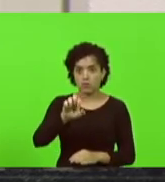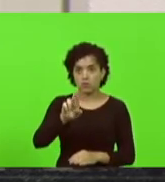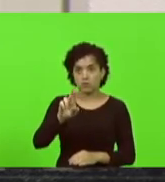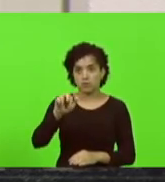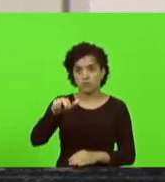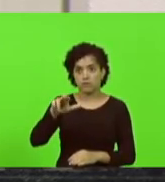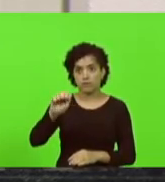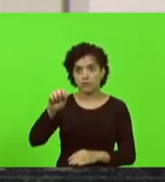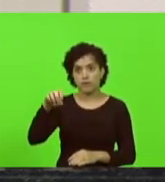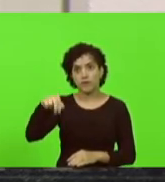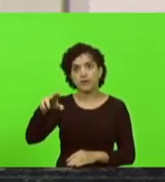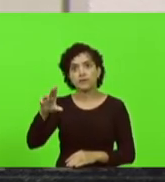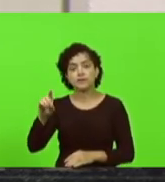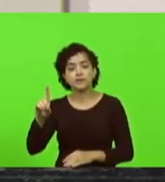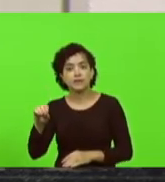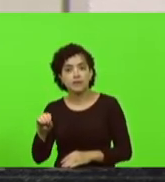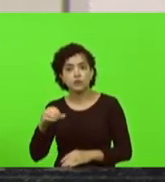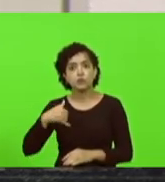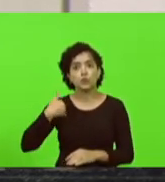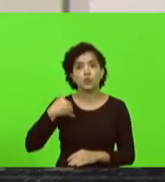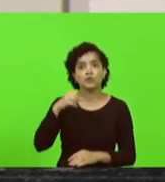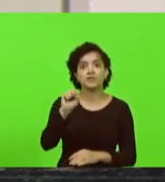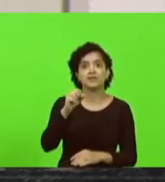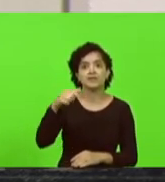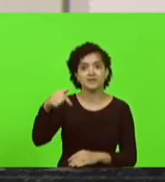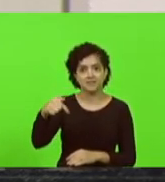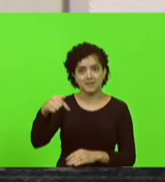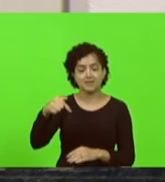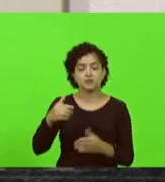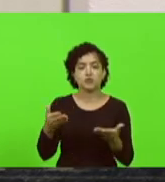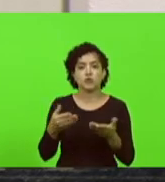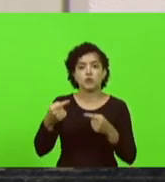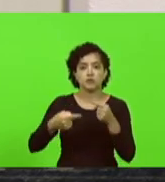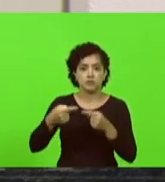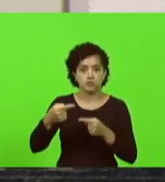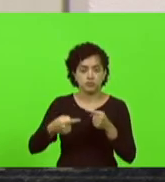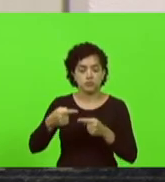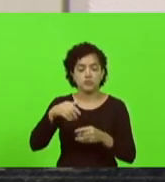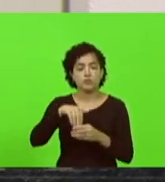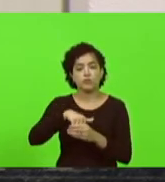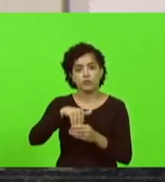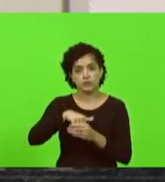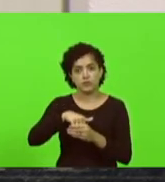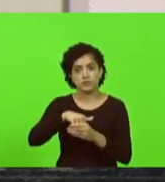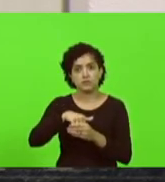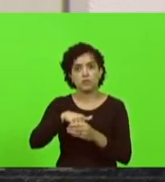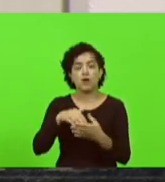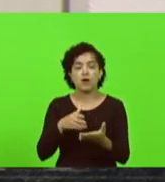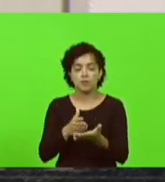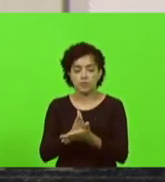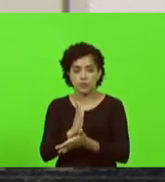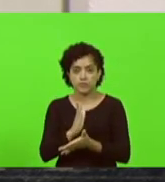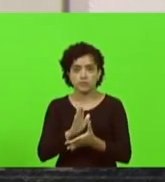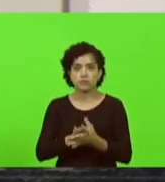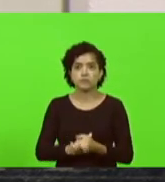pelos 87 anos de idade. Em discussão, Em votação,